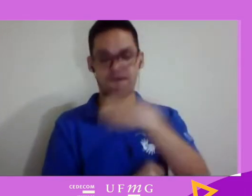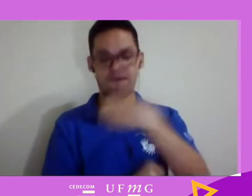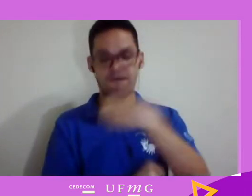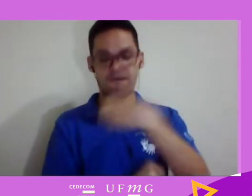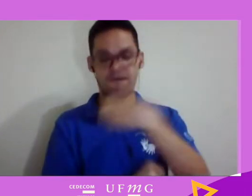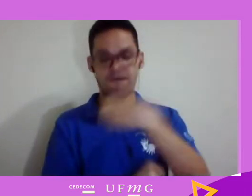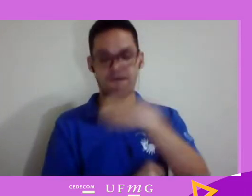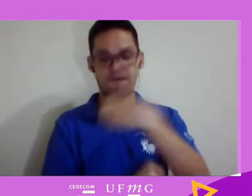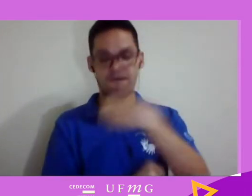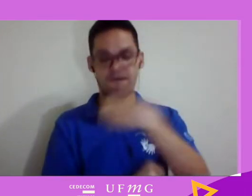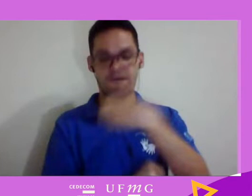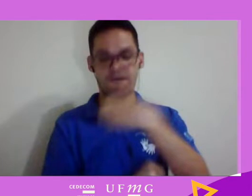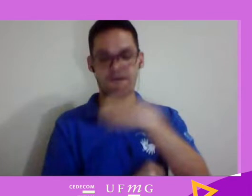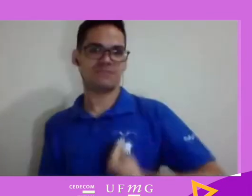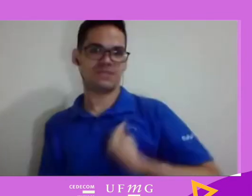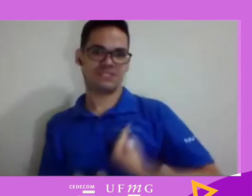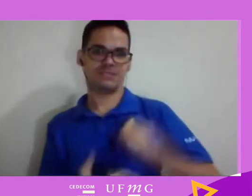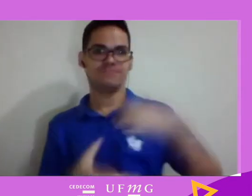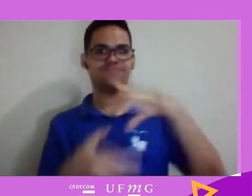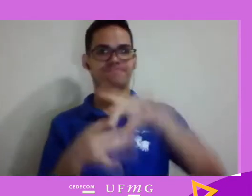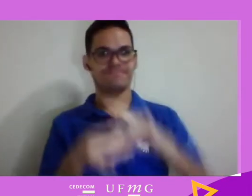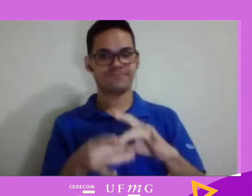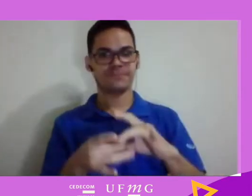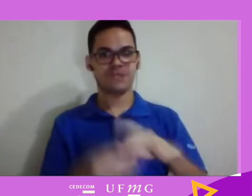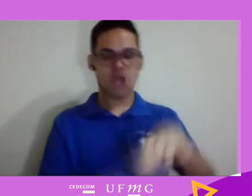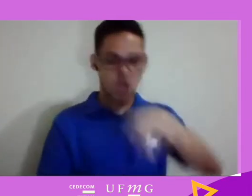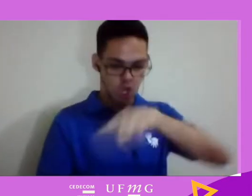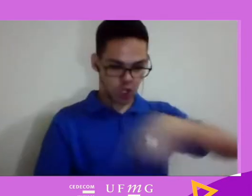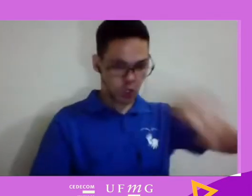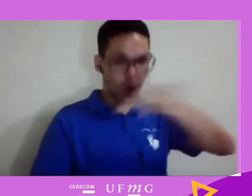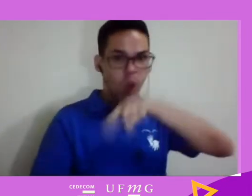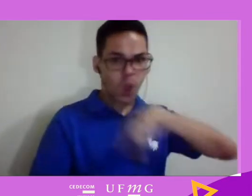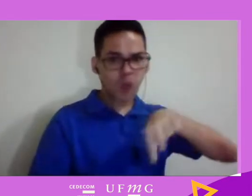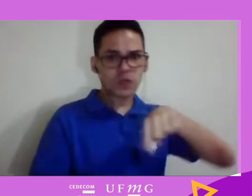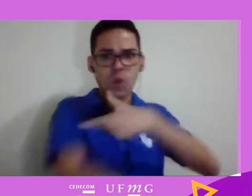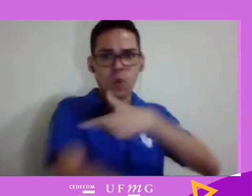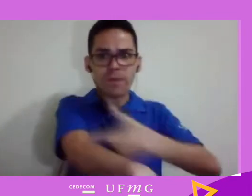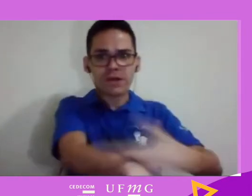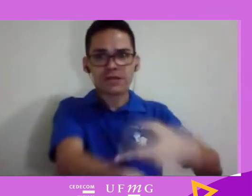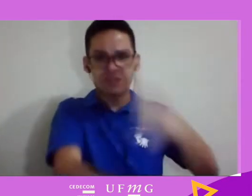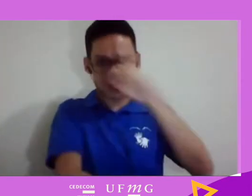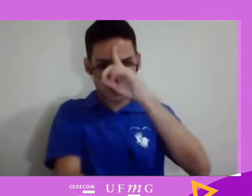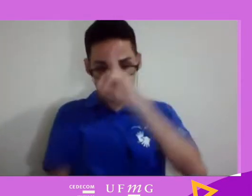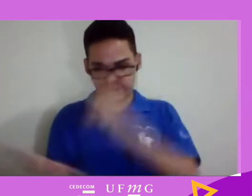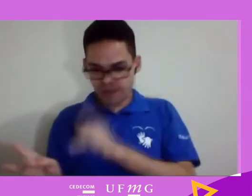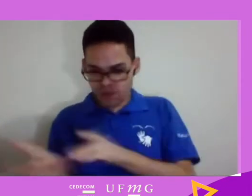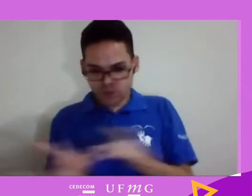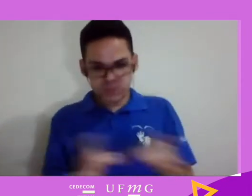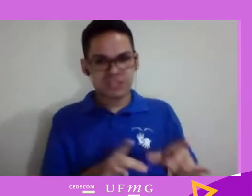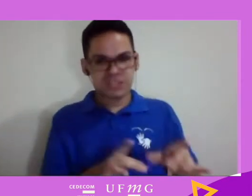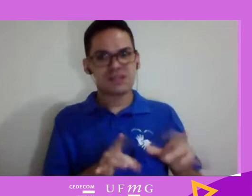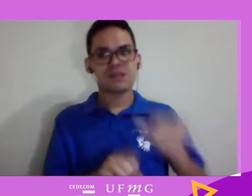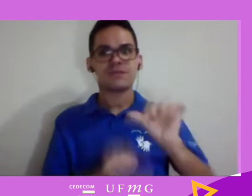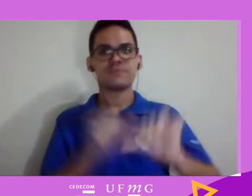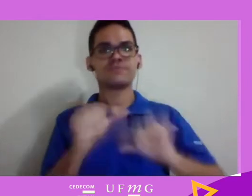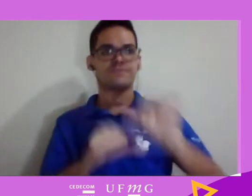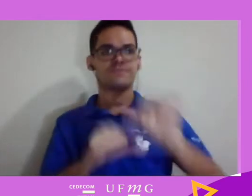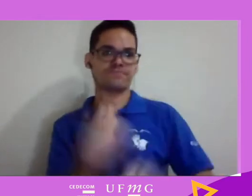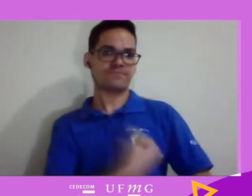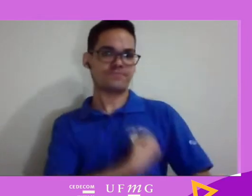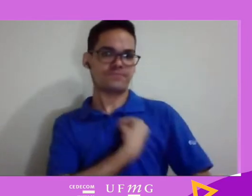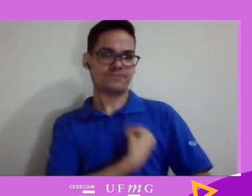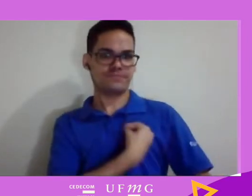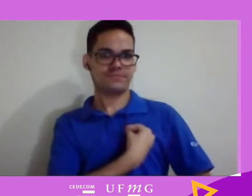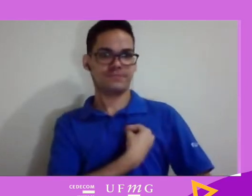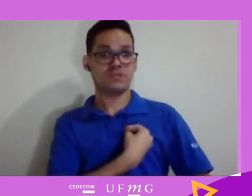com nossas pequenas ações cotidianas, que empoderamos essas marcas. Por isso que as marcas estão tão preocupadas com o que